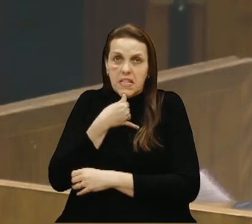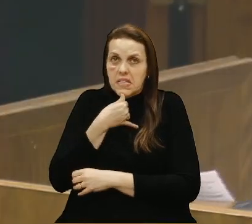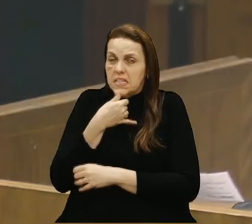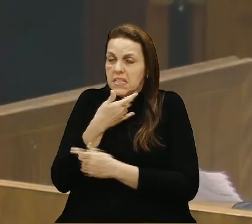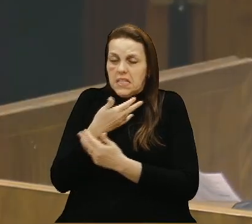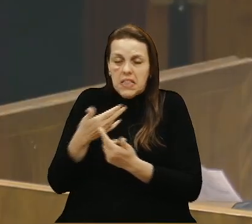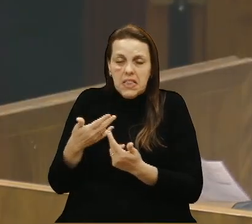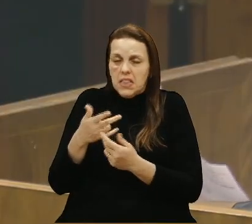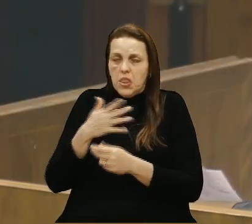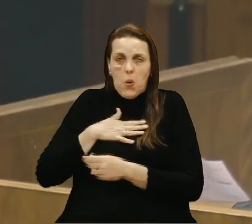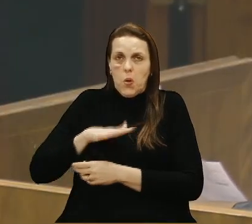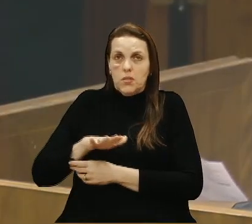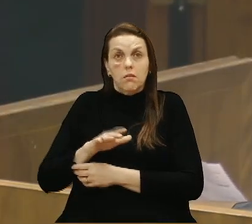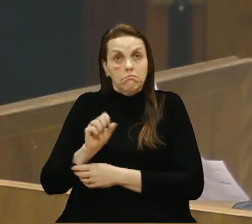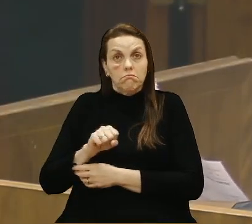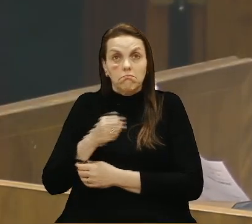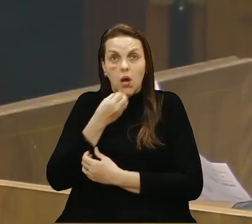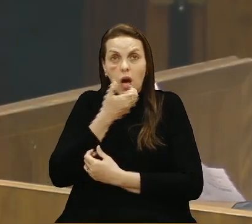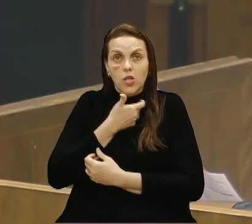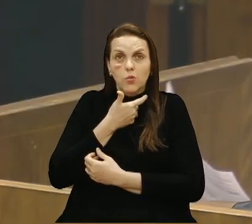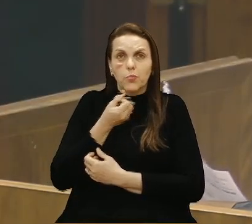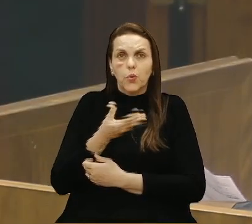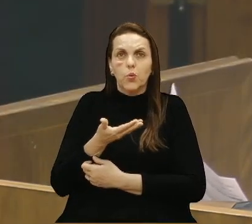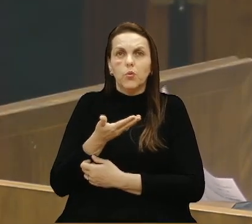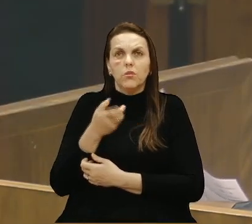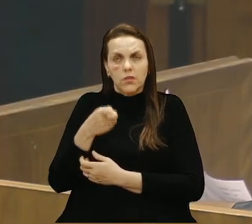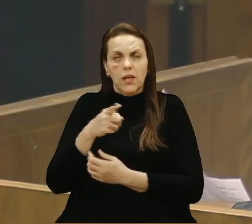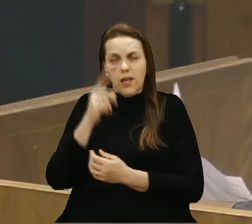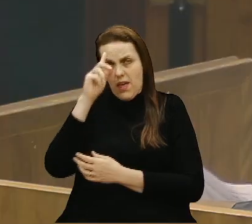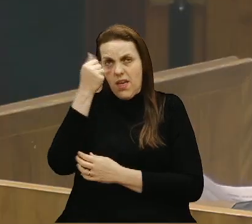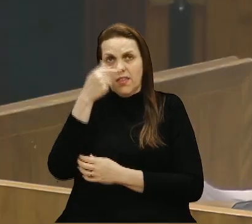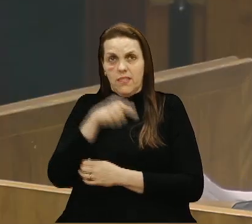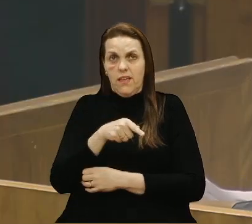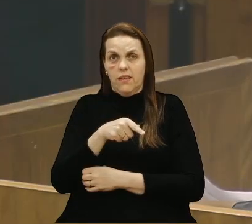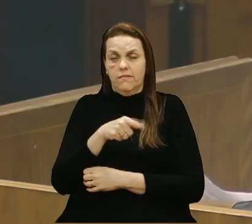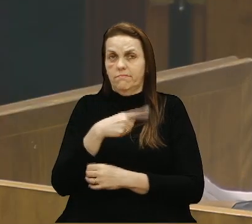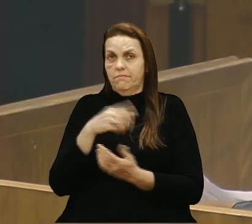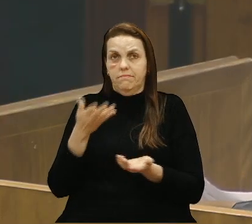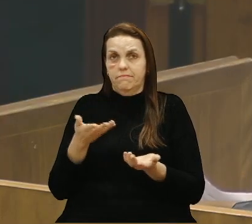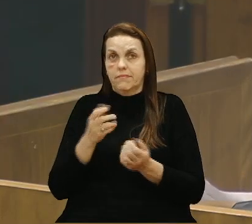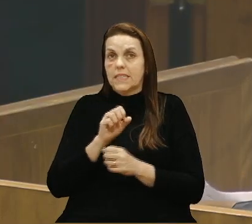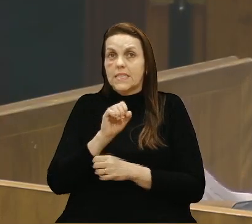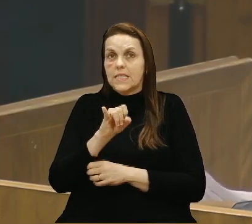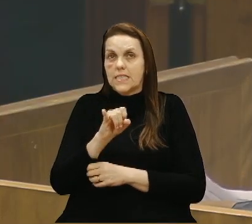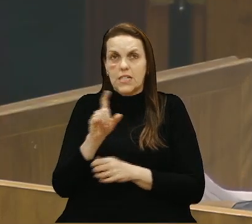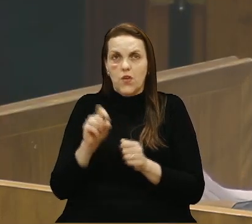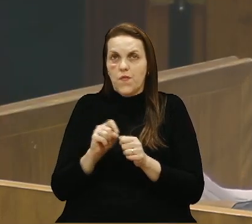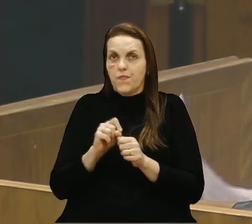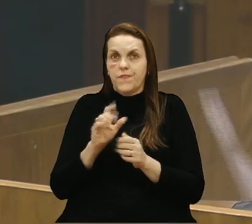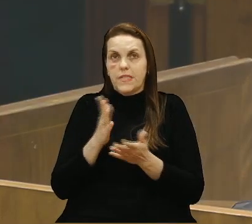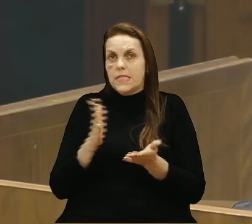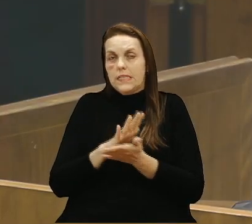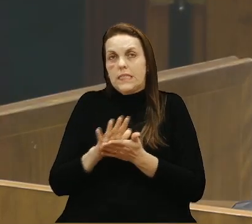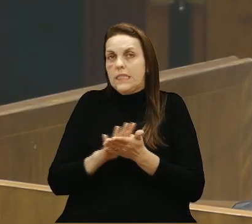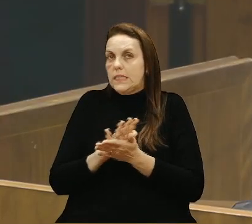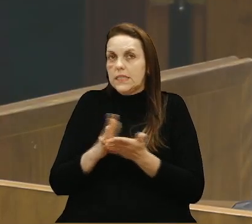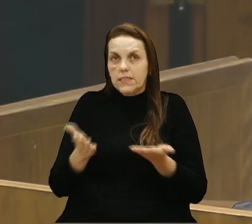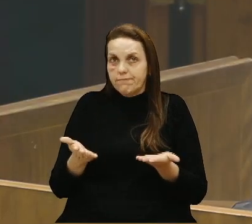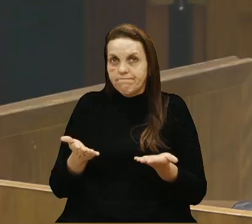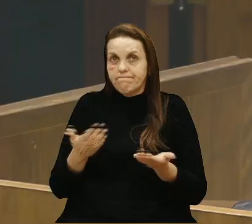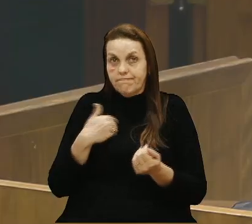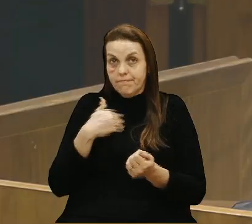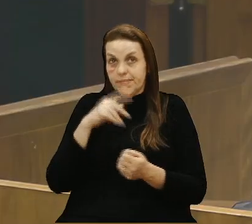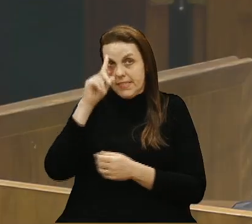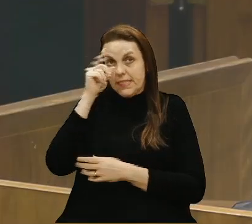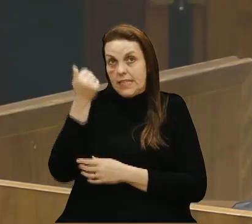né? Então, eu acho que é muito bom. Então, eu acredito que está aqui a ideia. Se eles não fazer nada aí referente à minha ideia,